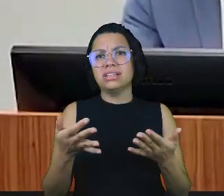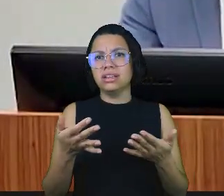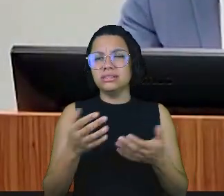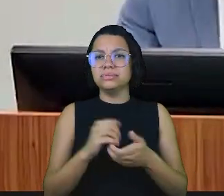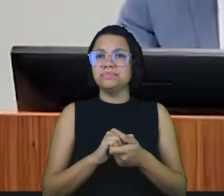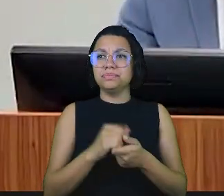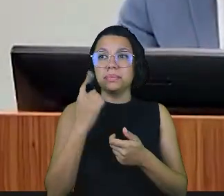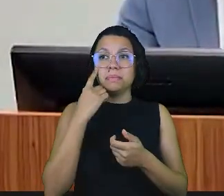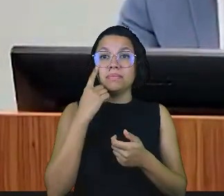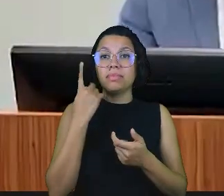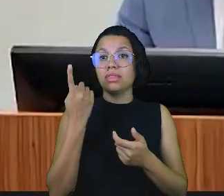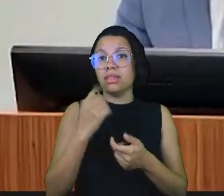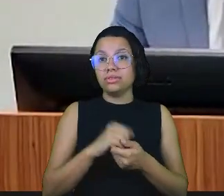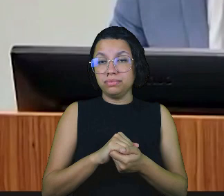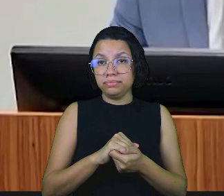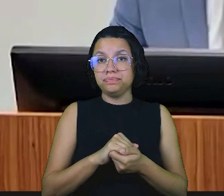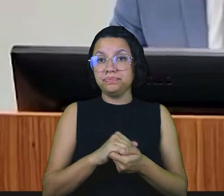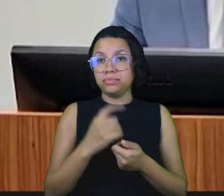das